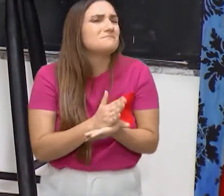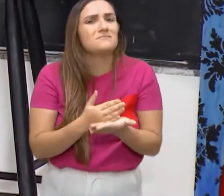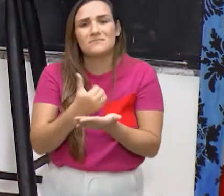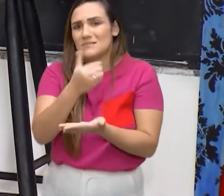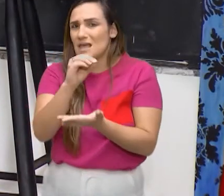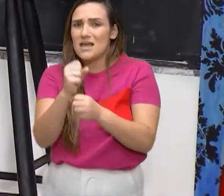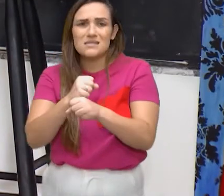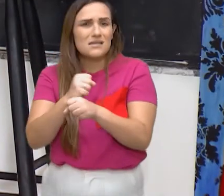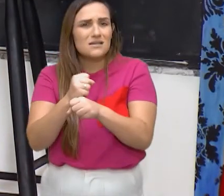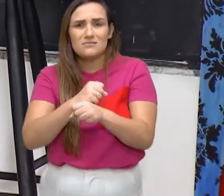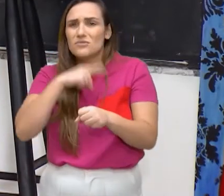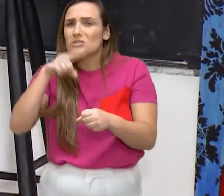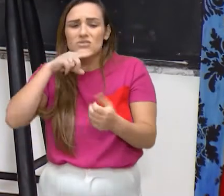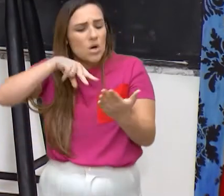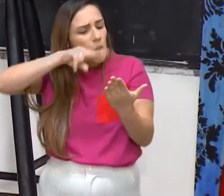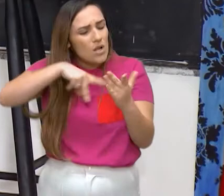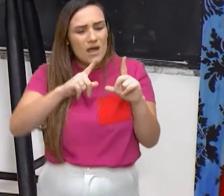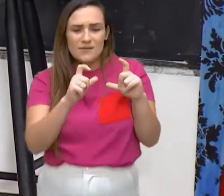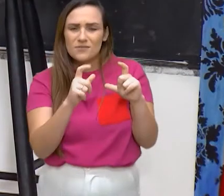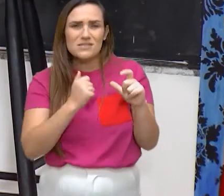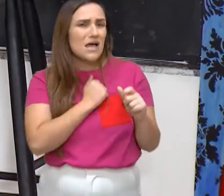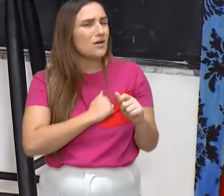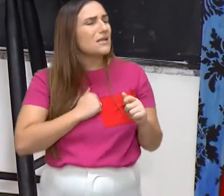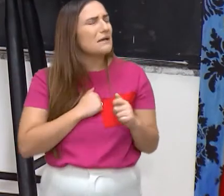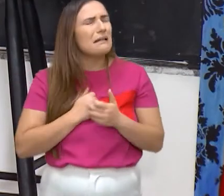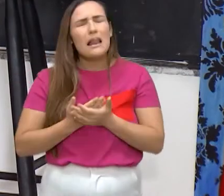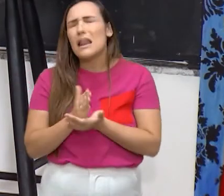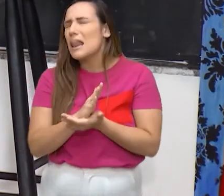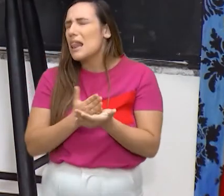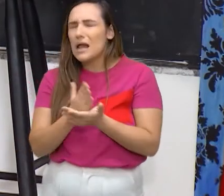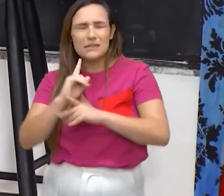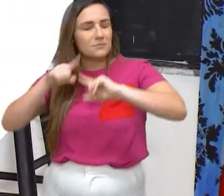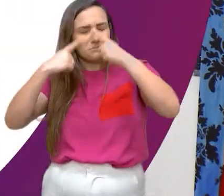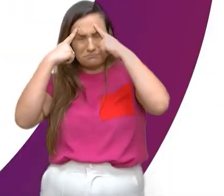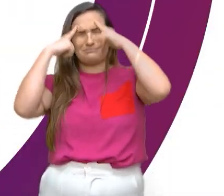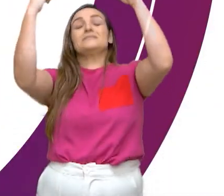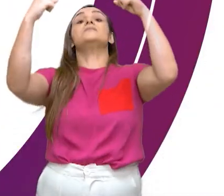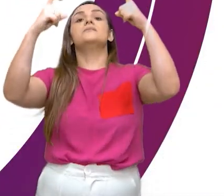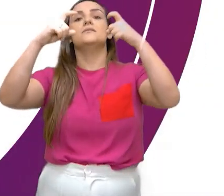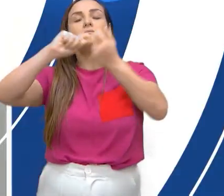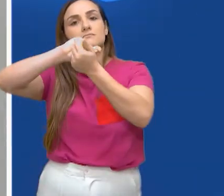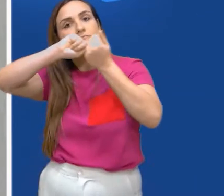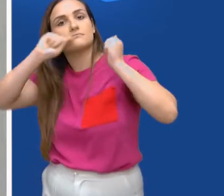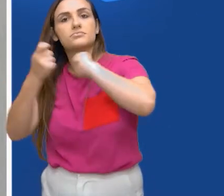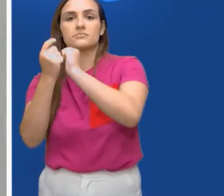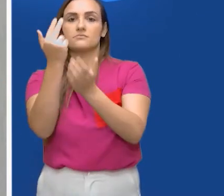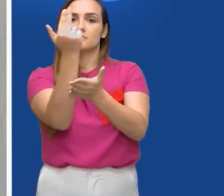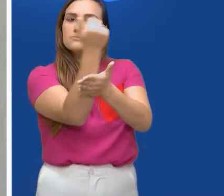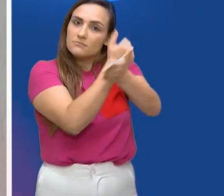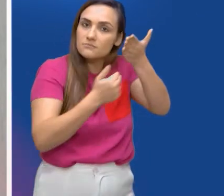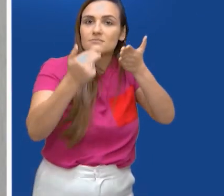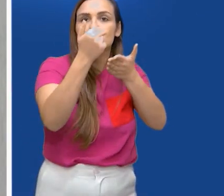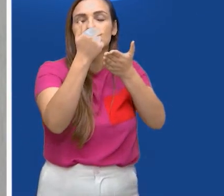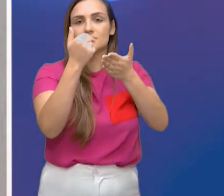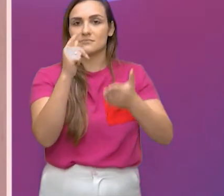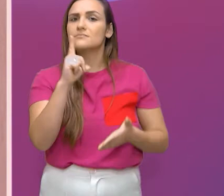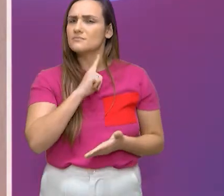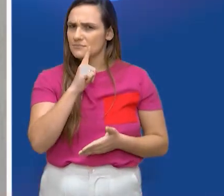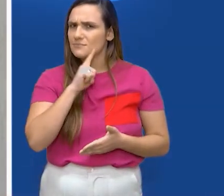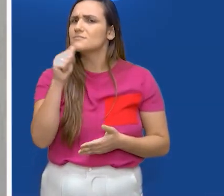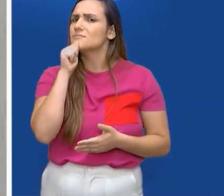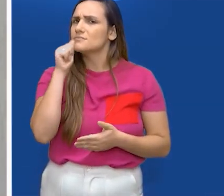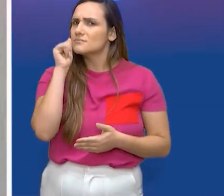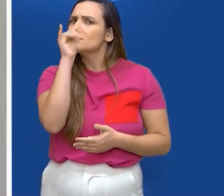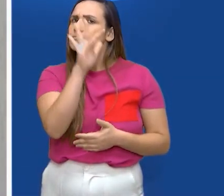essa angústia. Eu fiquei mais de 10 anos sem poder olhar foto dos meus irmãos, e aí eu comecei a criar umas